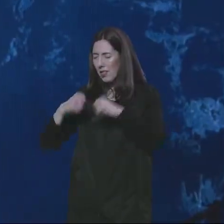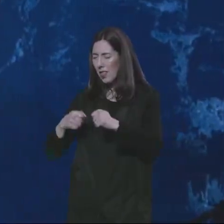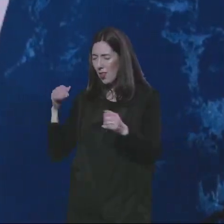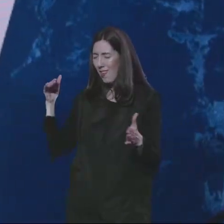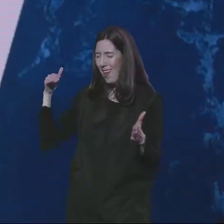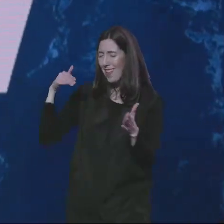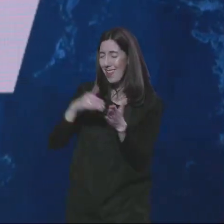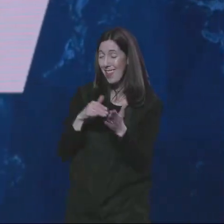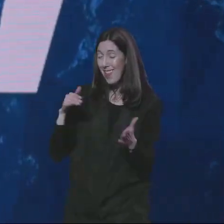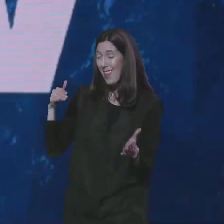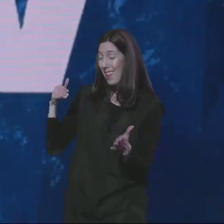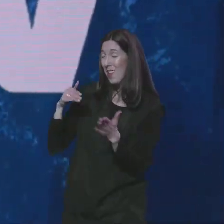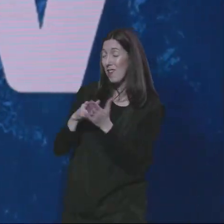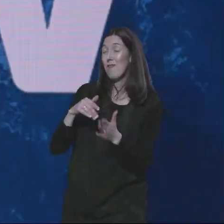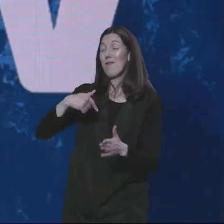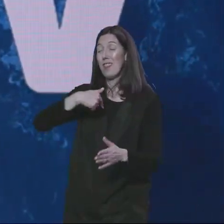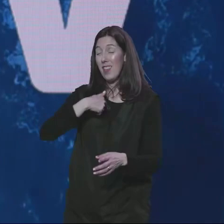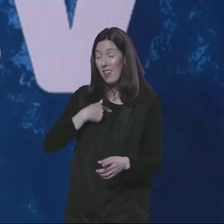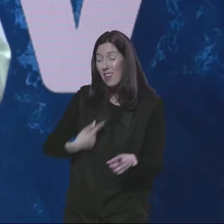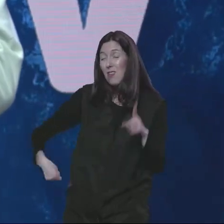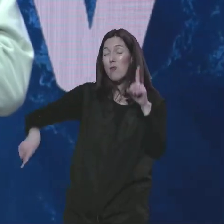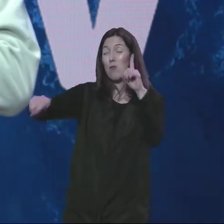só assim eu vou cumprir a minha missão.